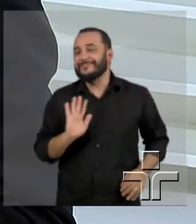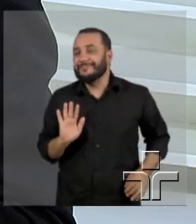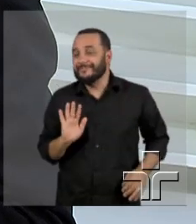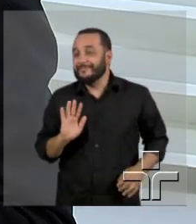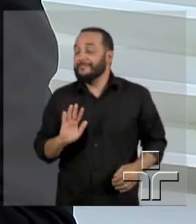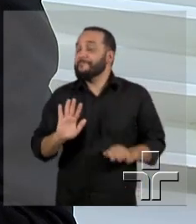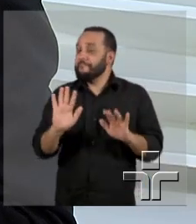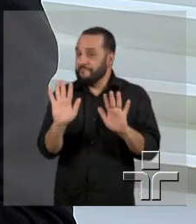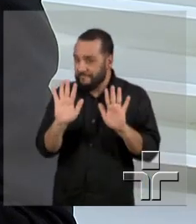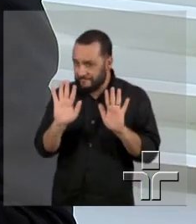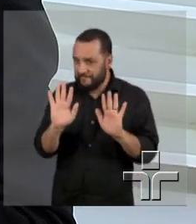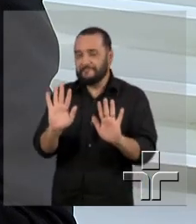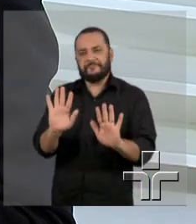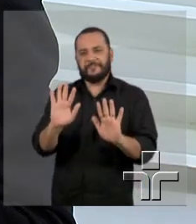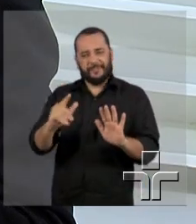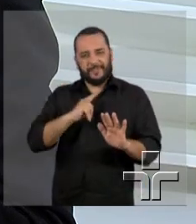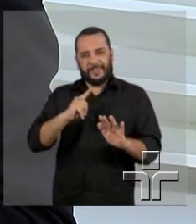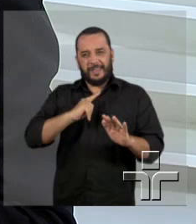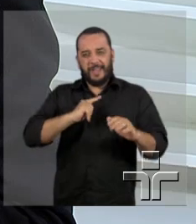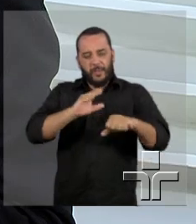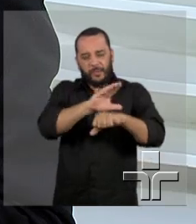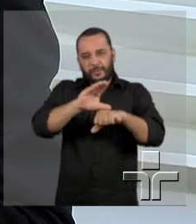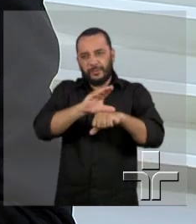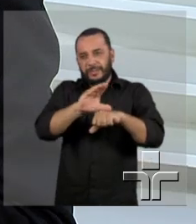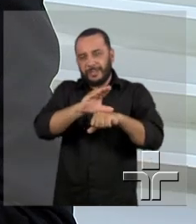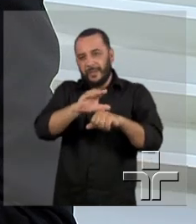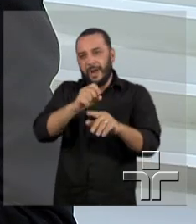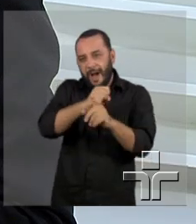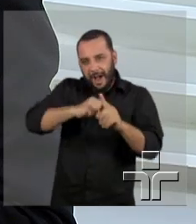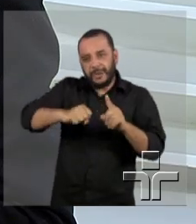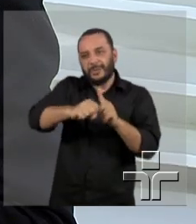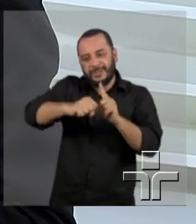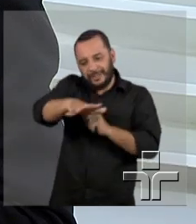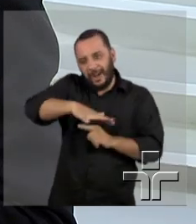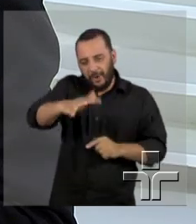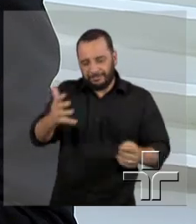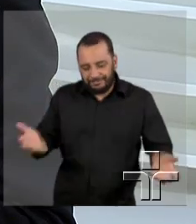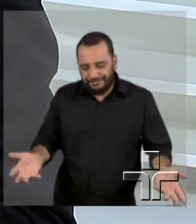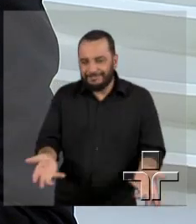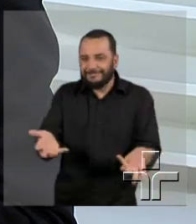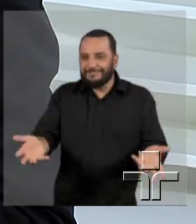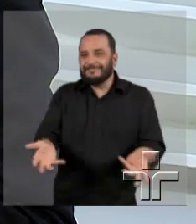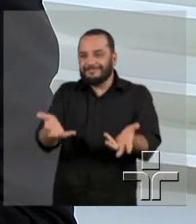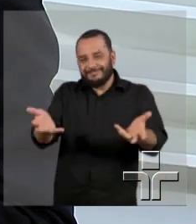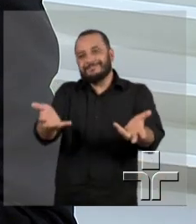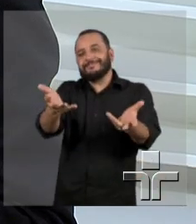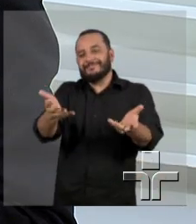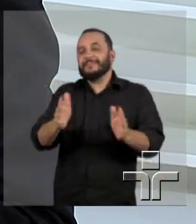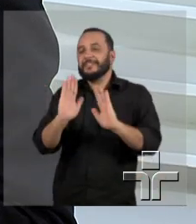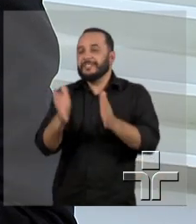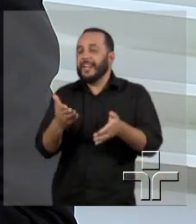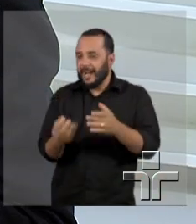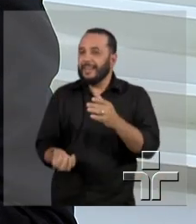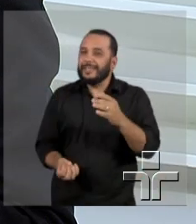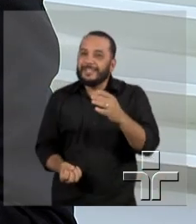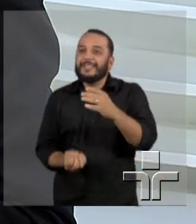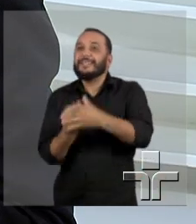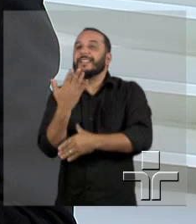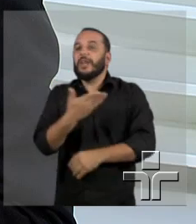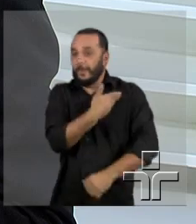do encurtamento de distâncias sociais um fundamento da República,